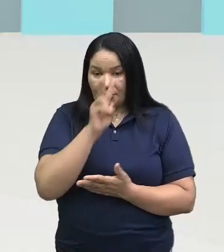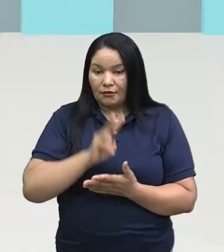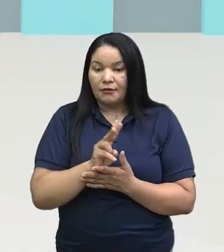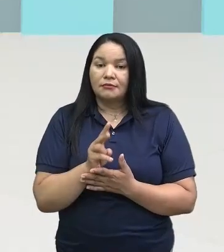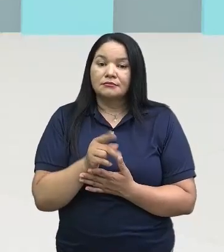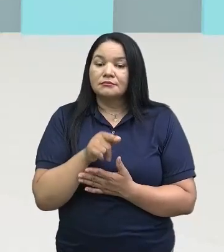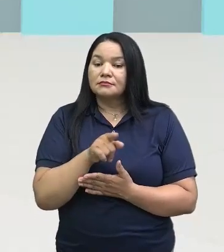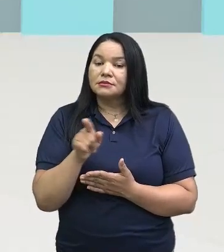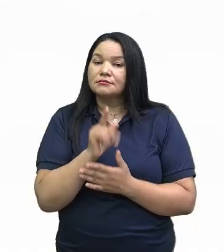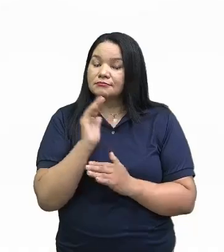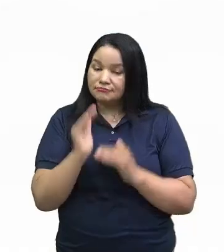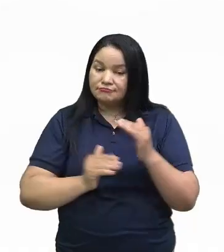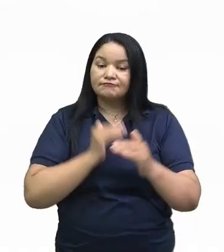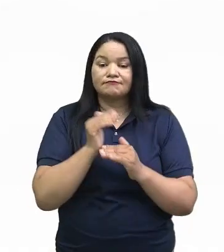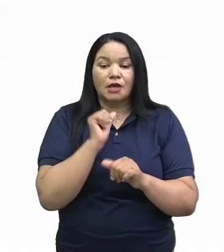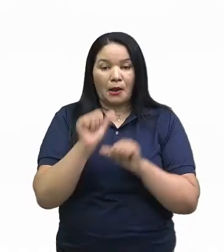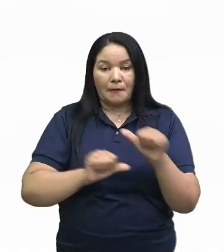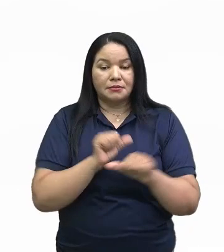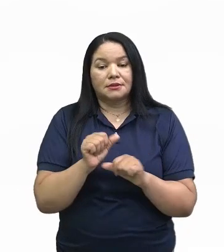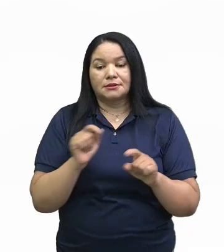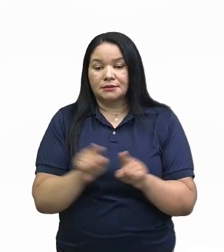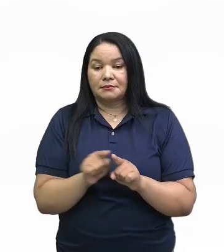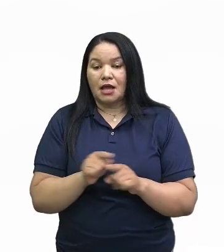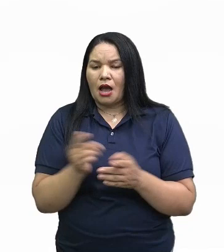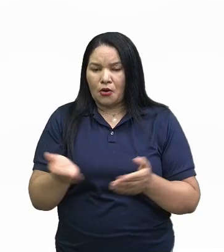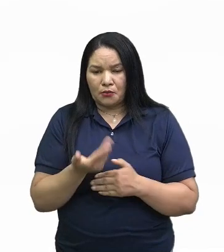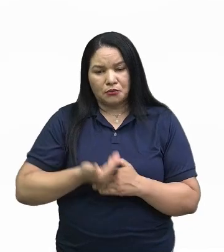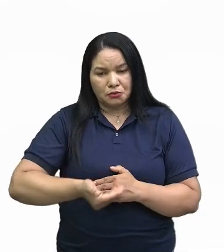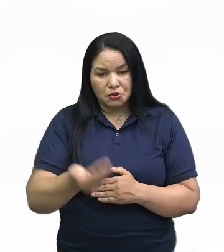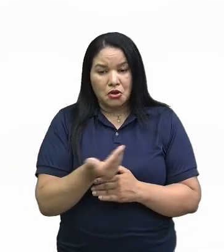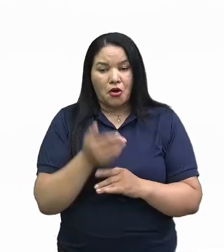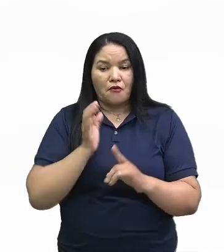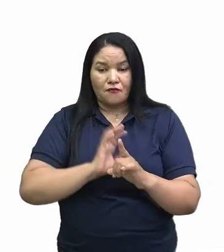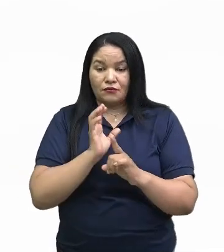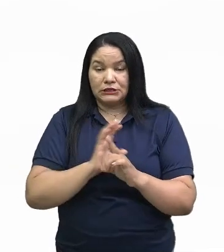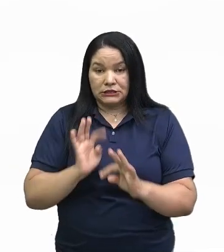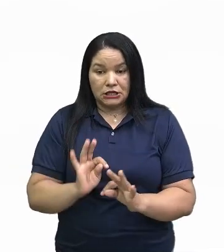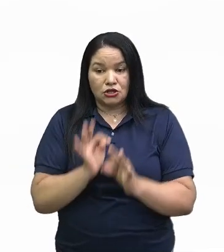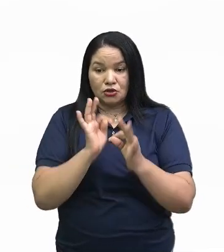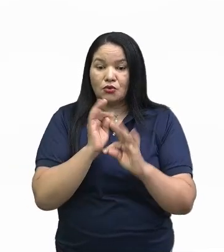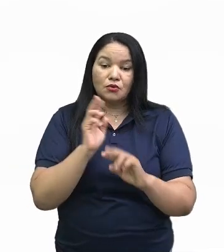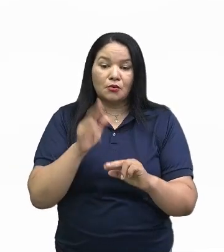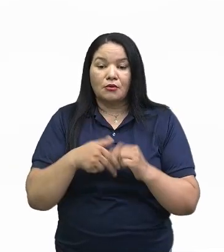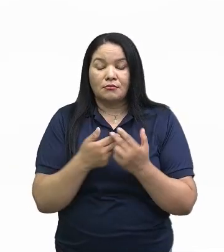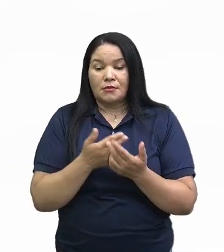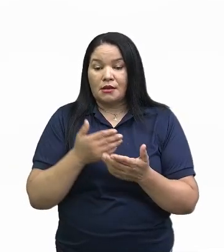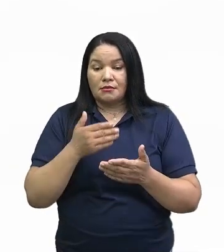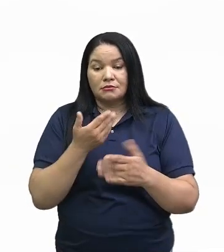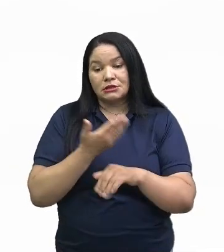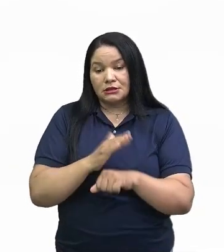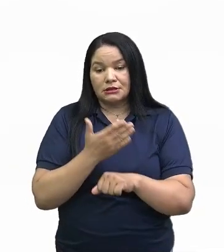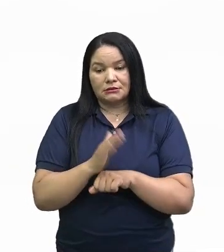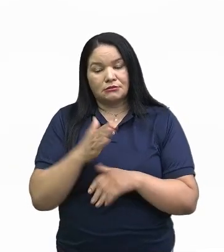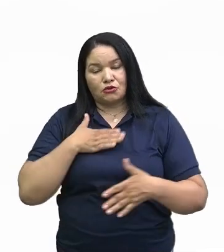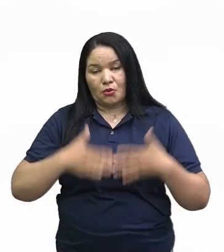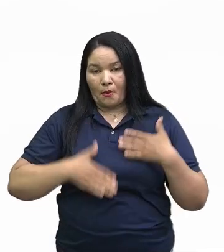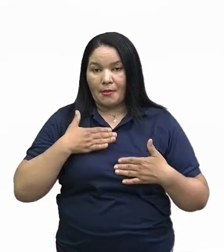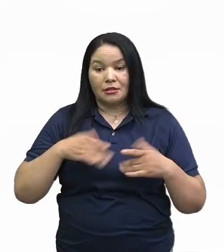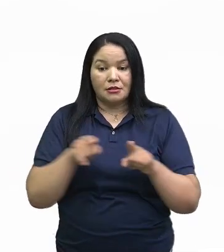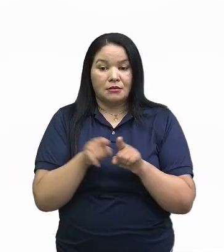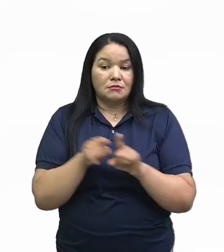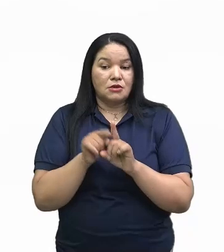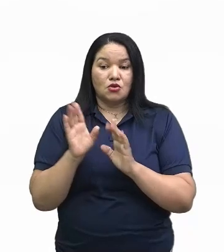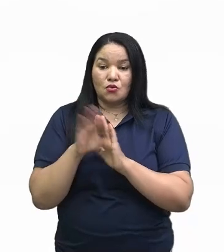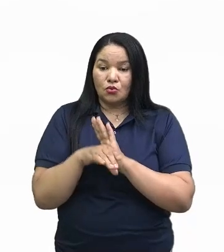Misty Copeland. E agora vamos dar continuidade na influência da tecnologia nas práticas corporais e no